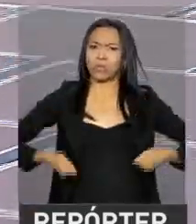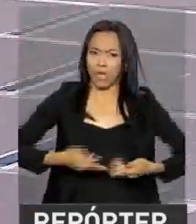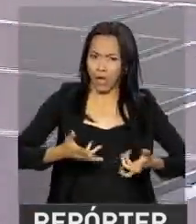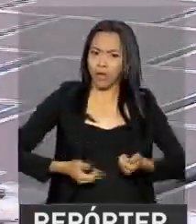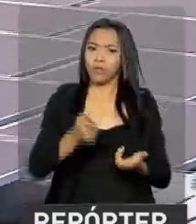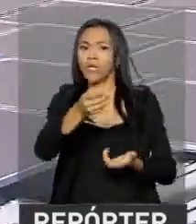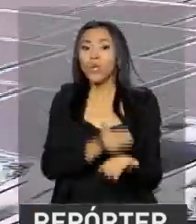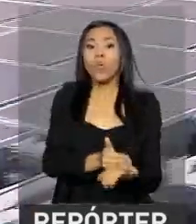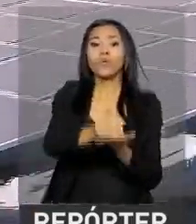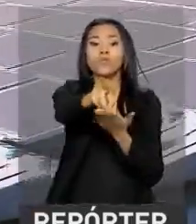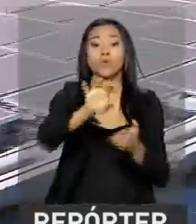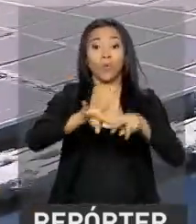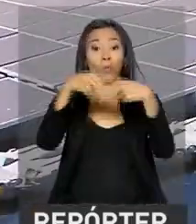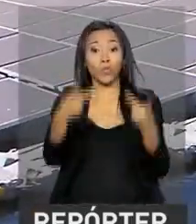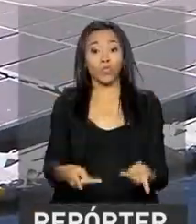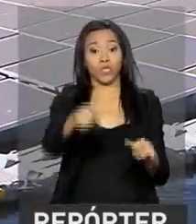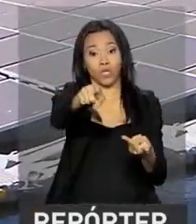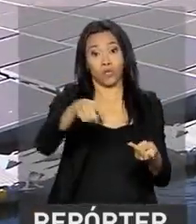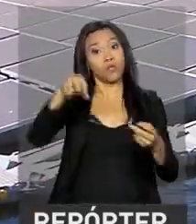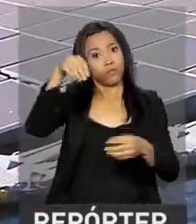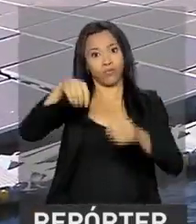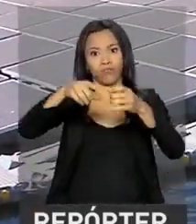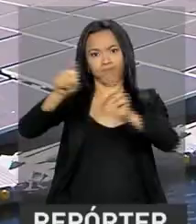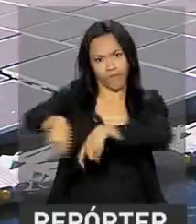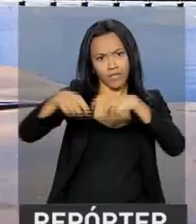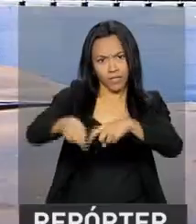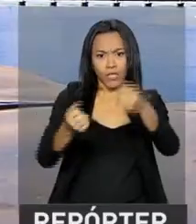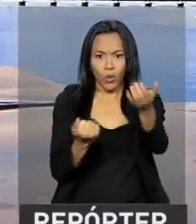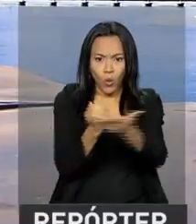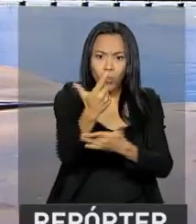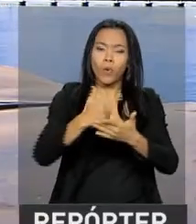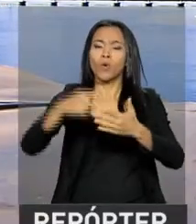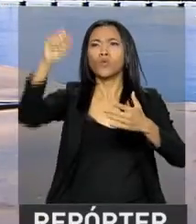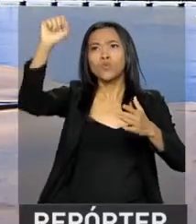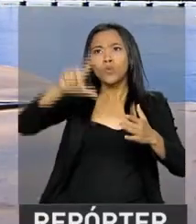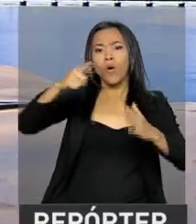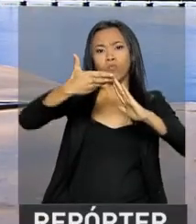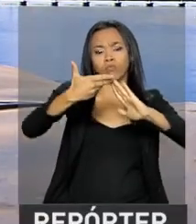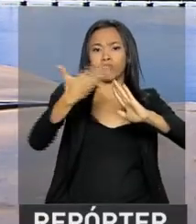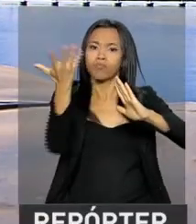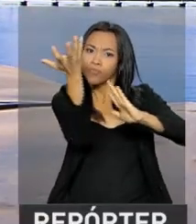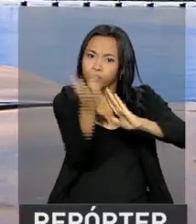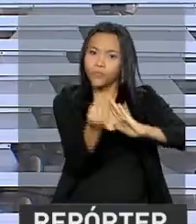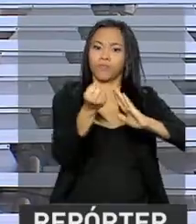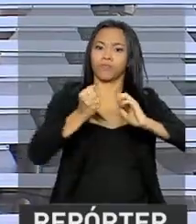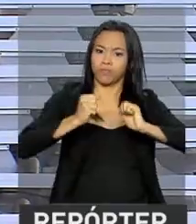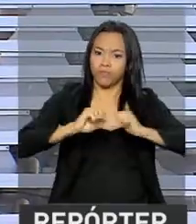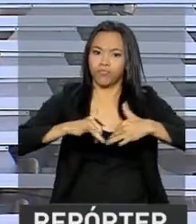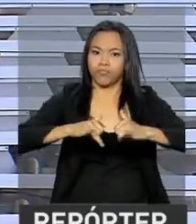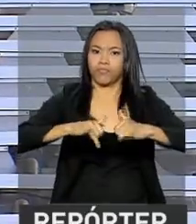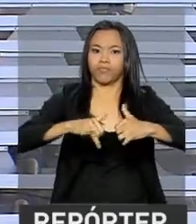implantação de um projeto piloto na fazenda compra um sistema de energia solar fotovoltaica para produzir